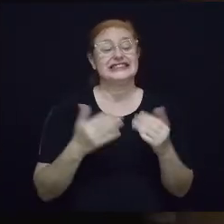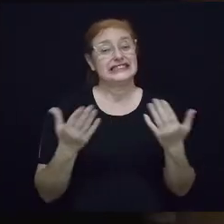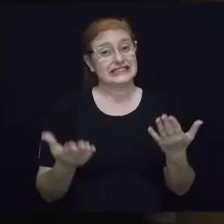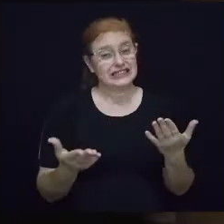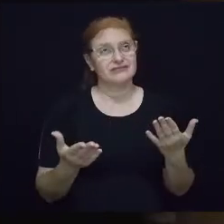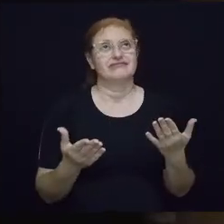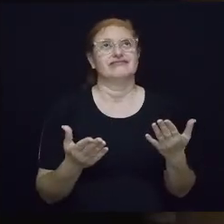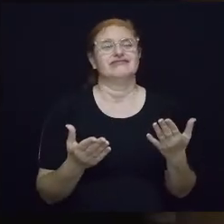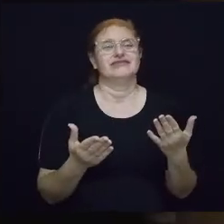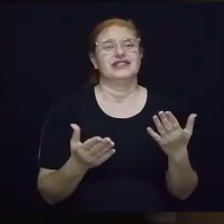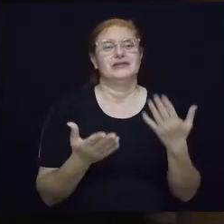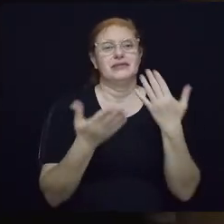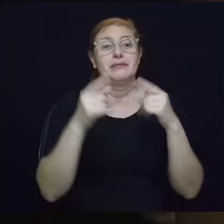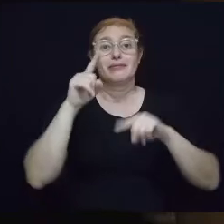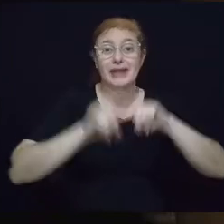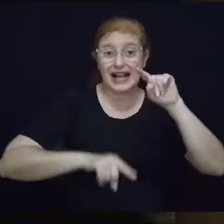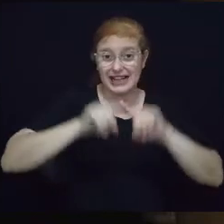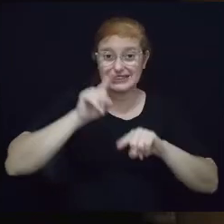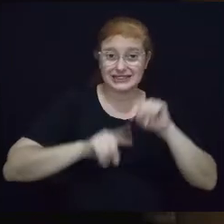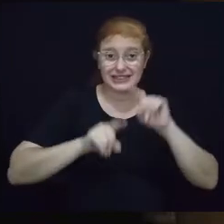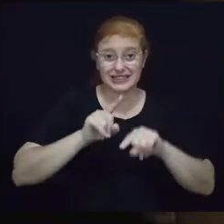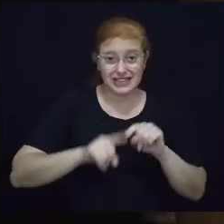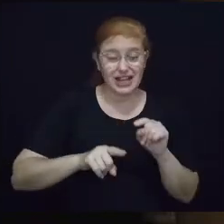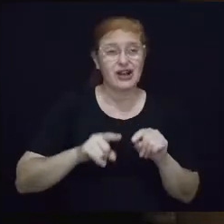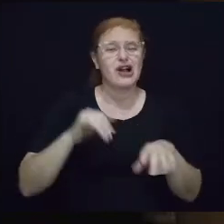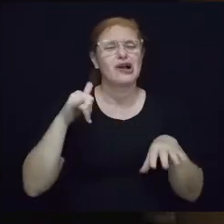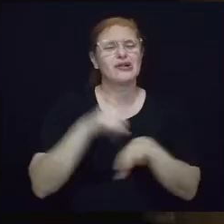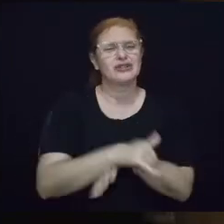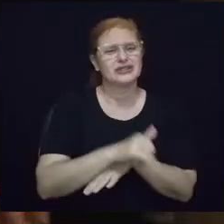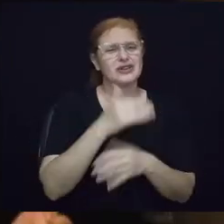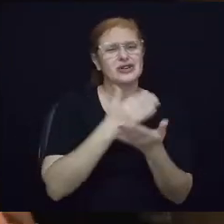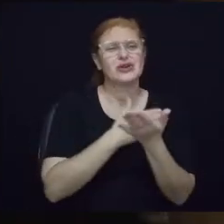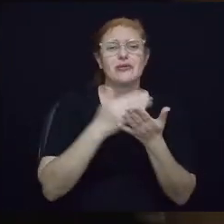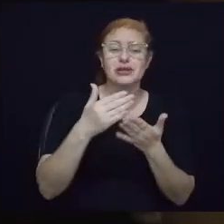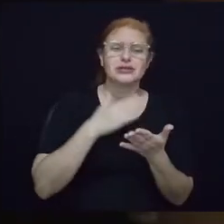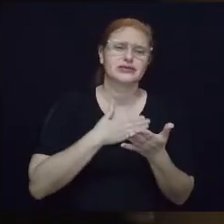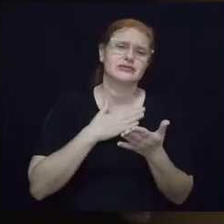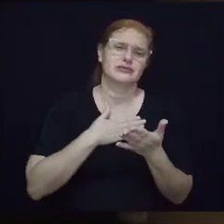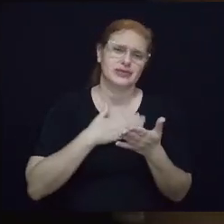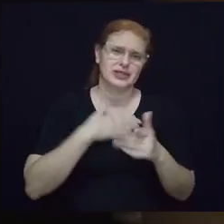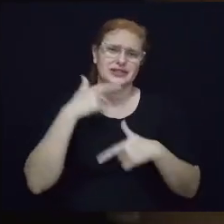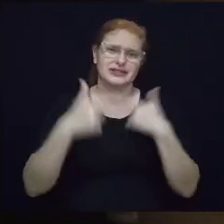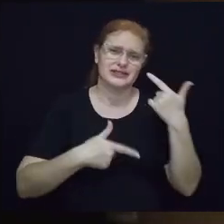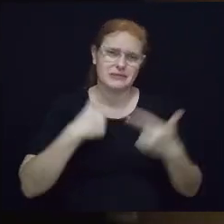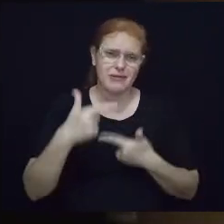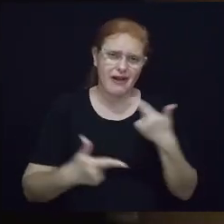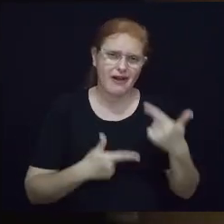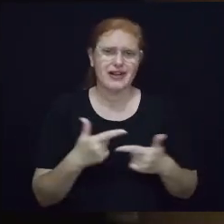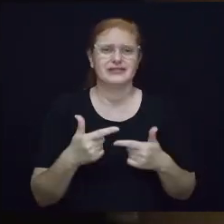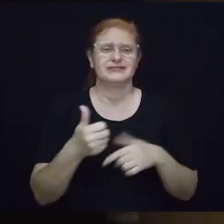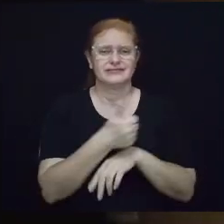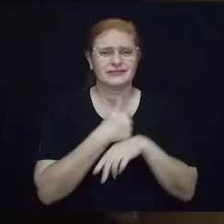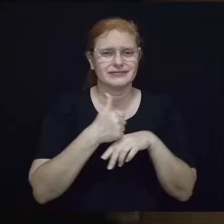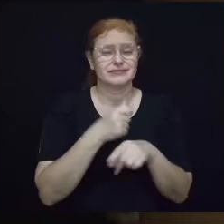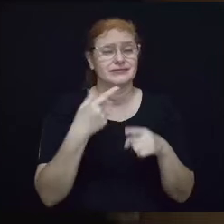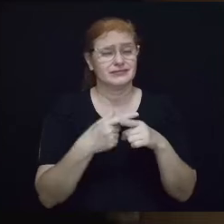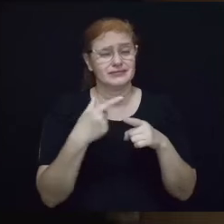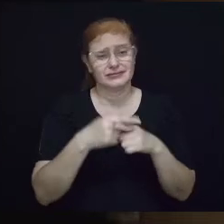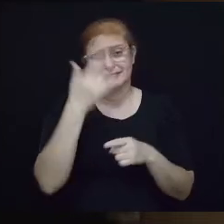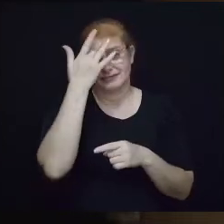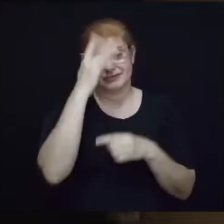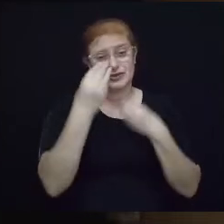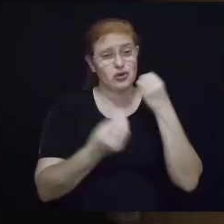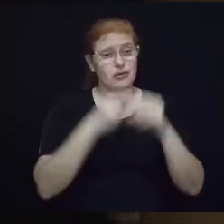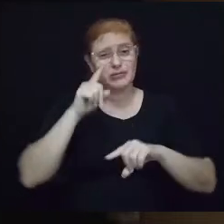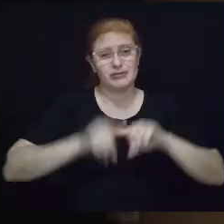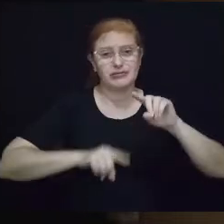impunha, às vezes, a minha intenção acontecia muito no início da minha carreira, assim, porque a gente não sabe exatamente como